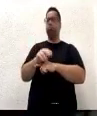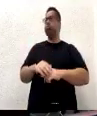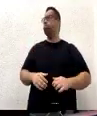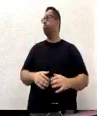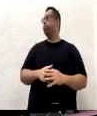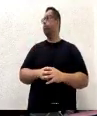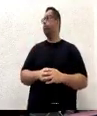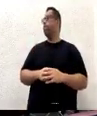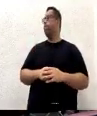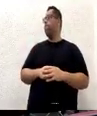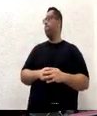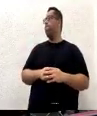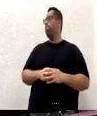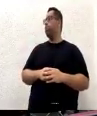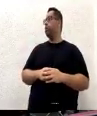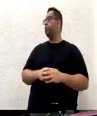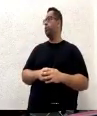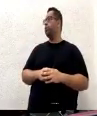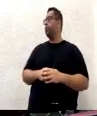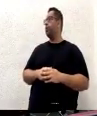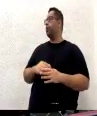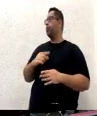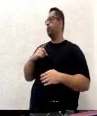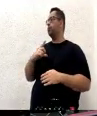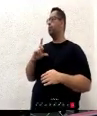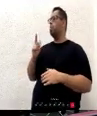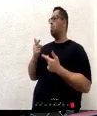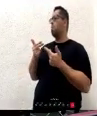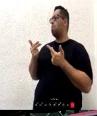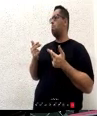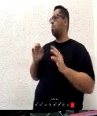outra estratégia que a gente está deixando?